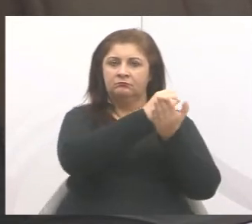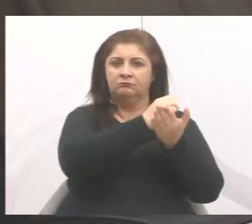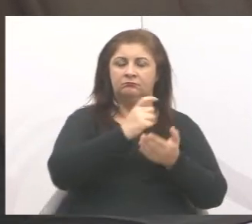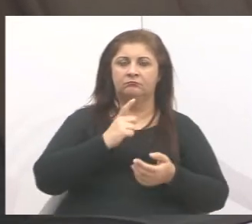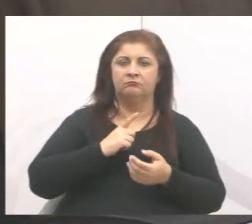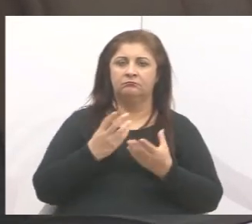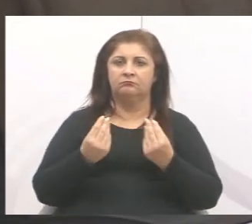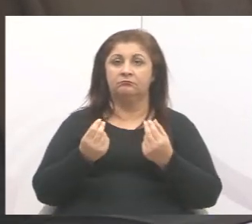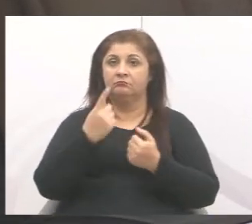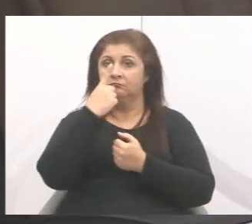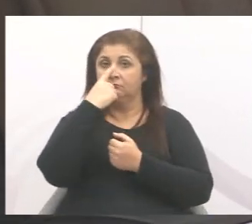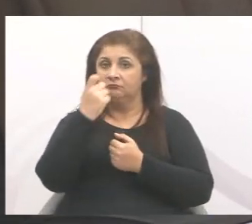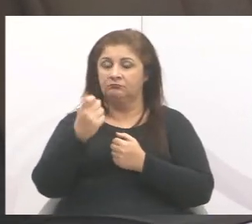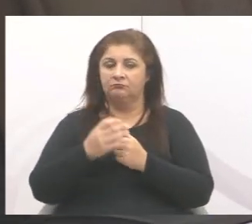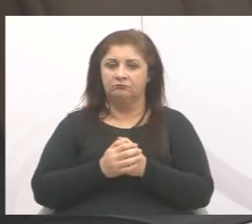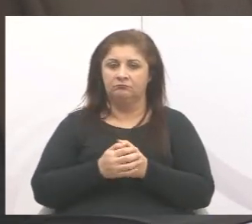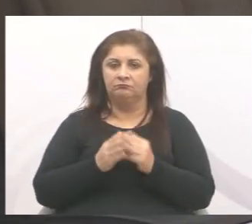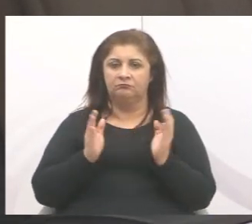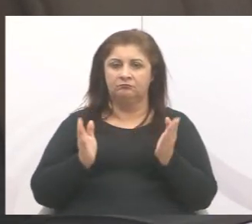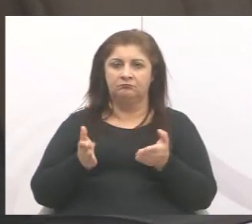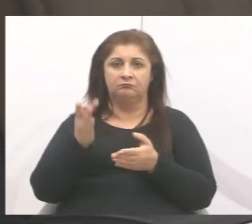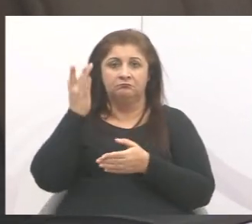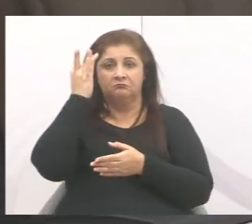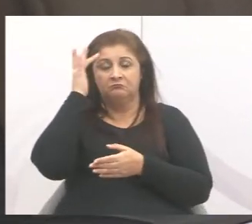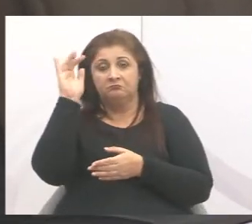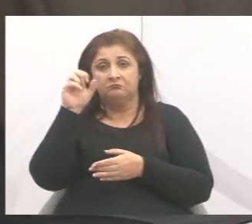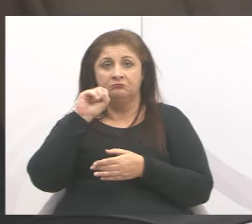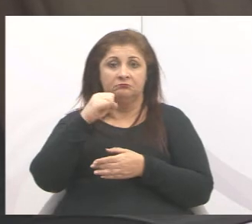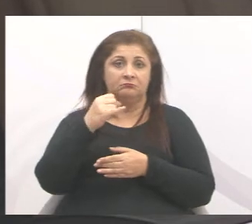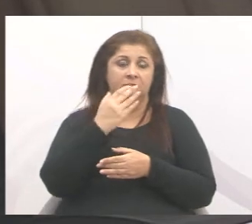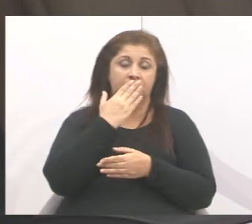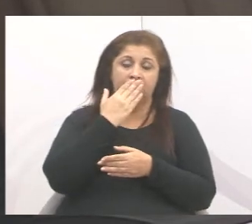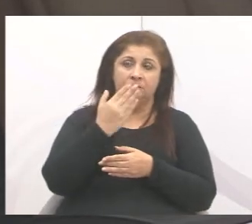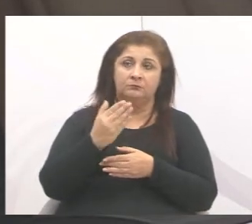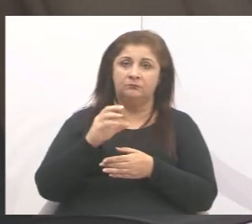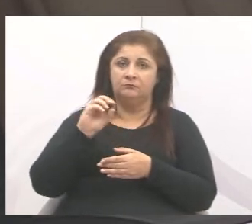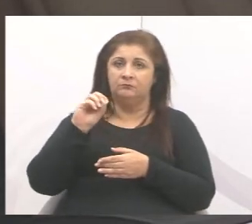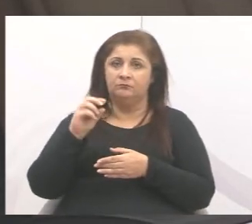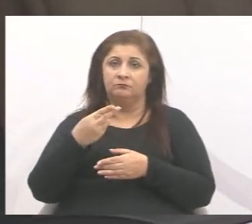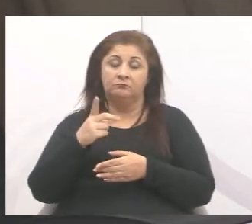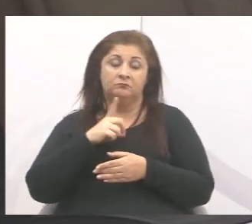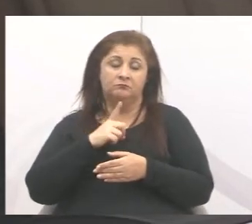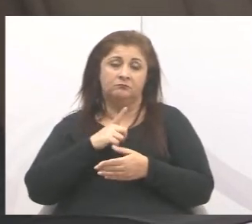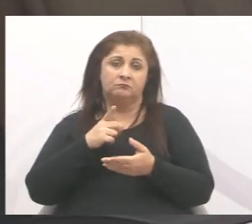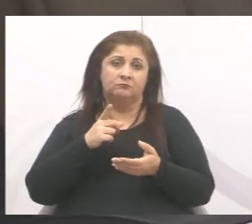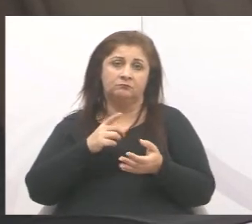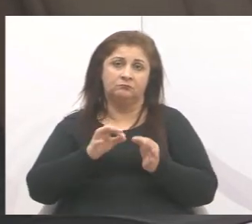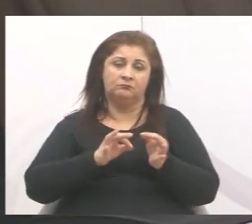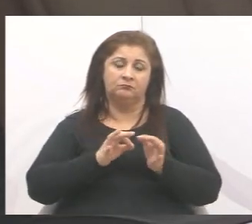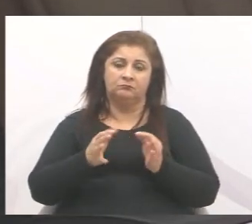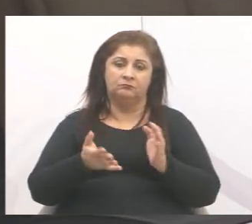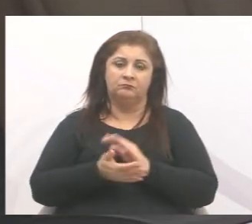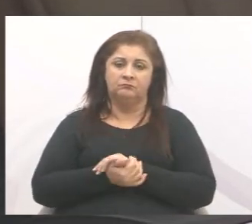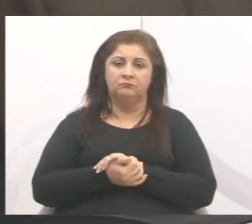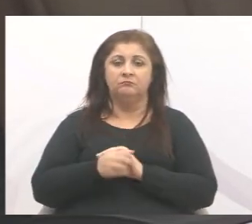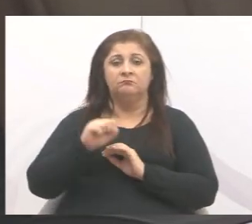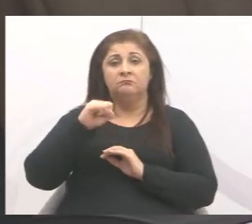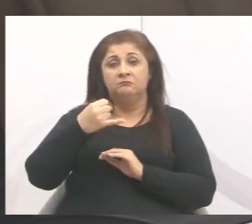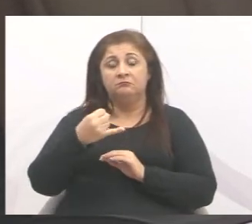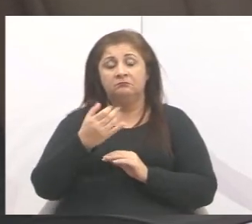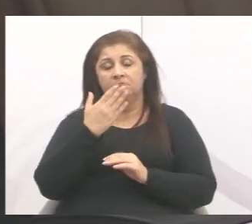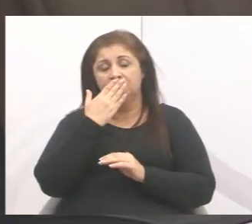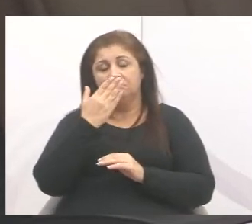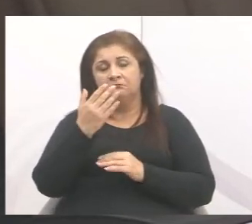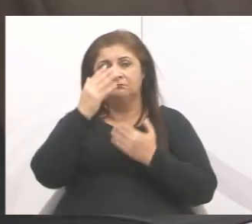jogado lá, né? Agora não sei se foi através do meu pedido ou se já tinha projeto para essa construção do leve. Se foi pelo meu